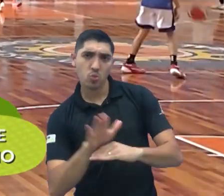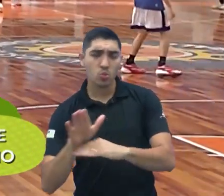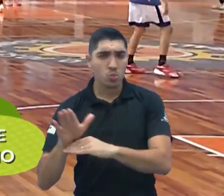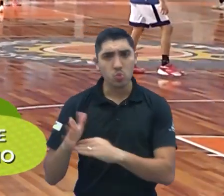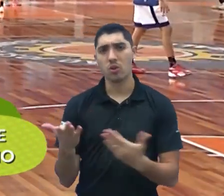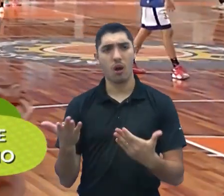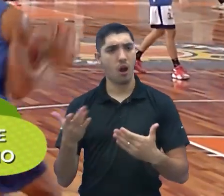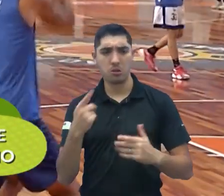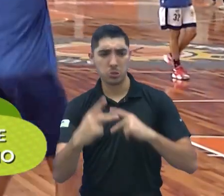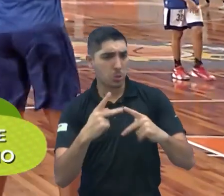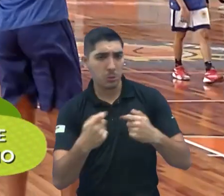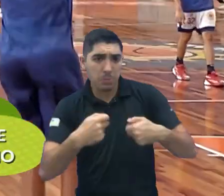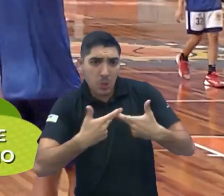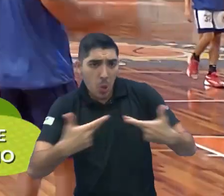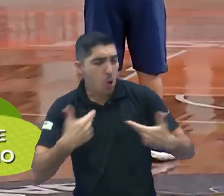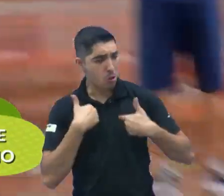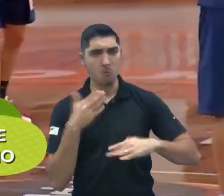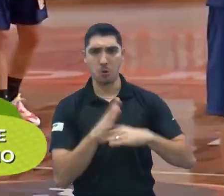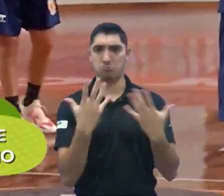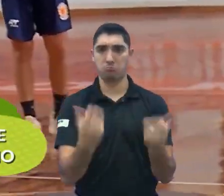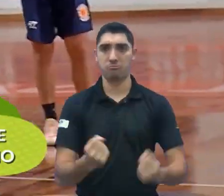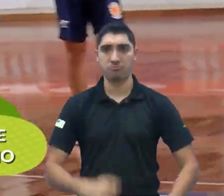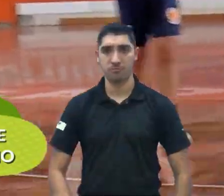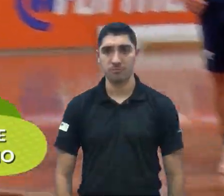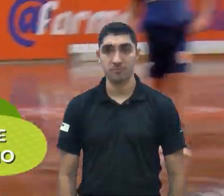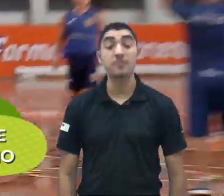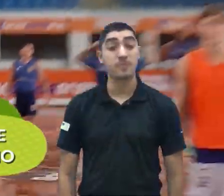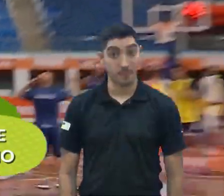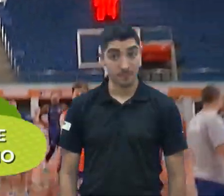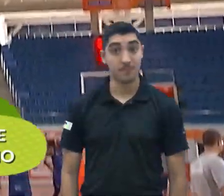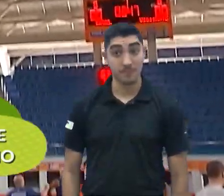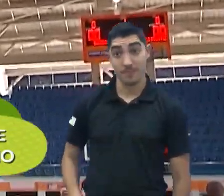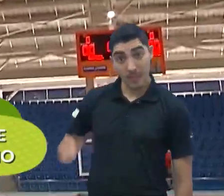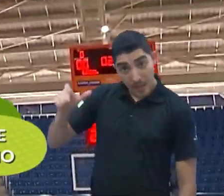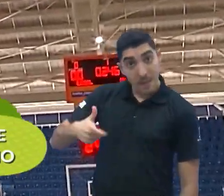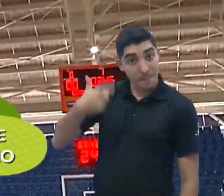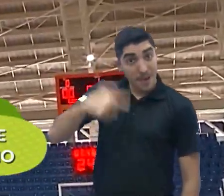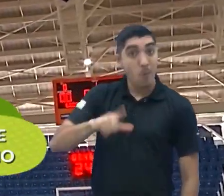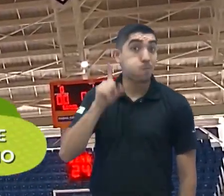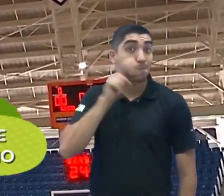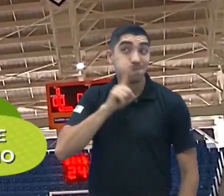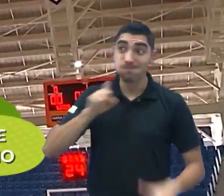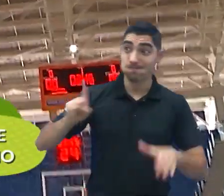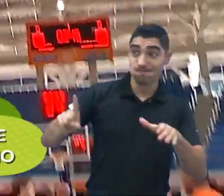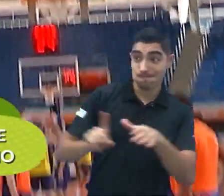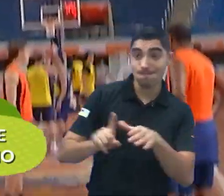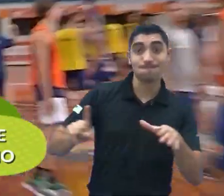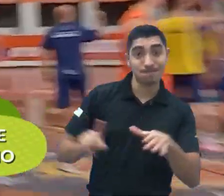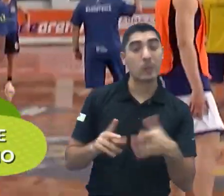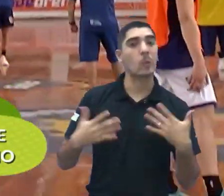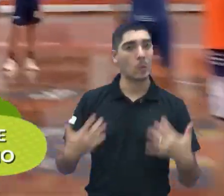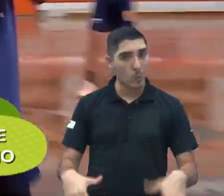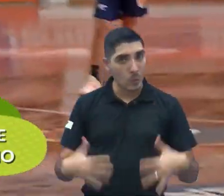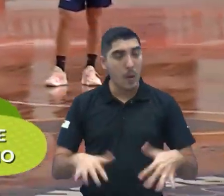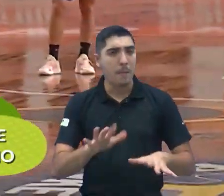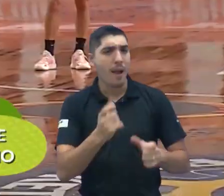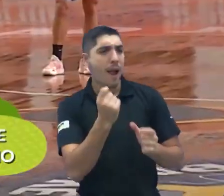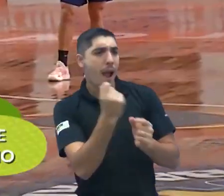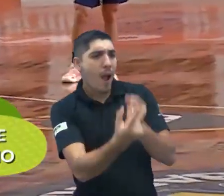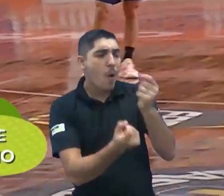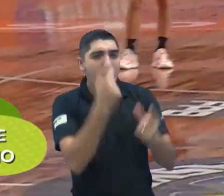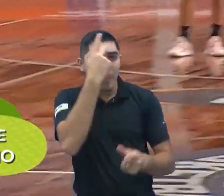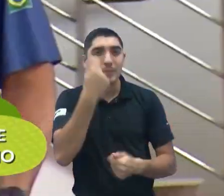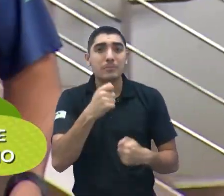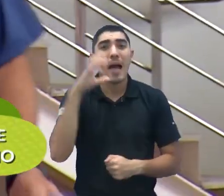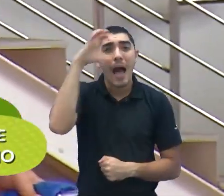time precisar de mim. E com mais um estrangeiro na equipe, alguém está tendo que aprender algumas palavrinhas novas em